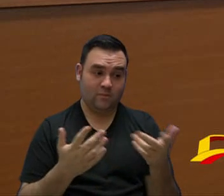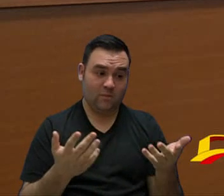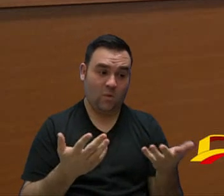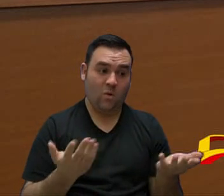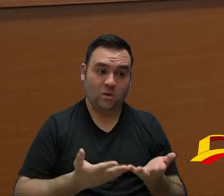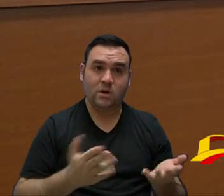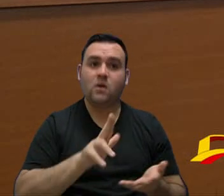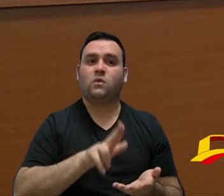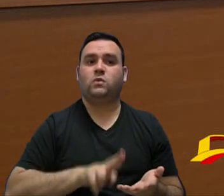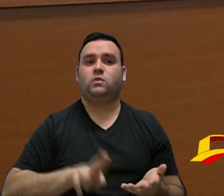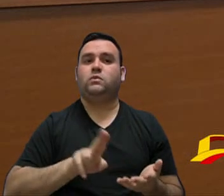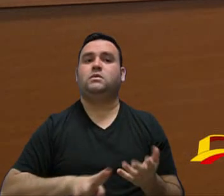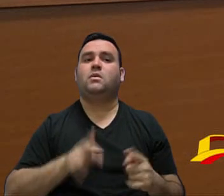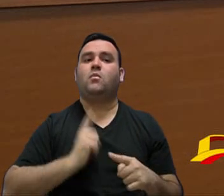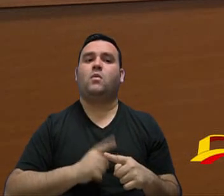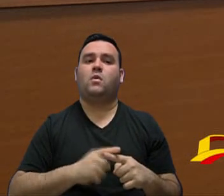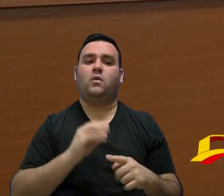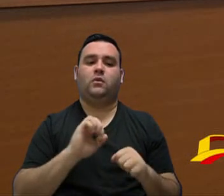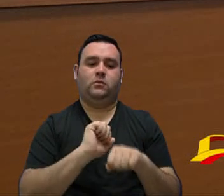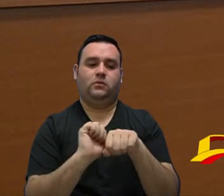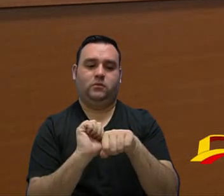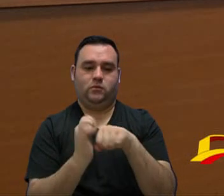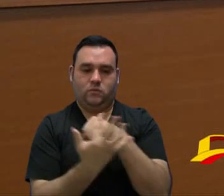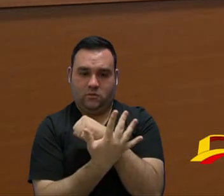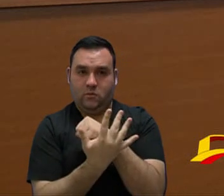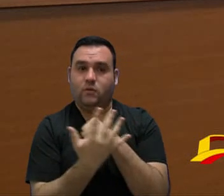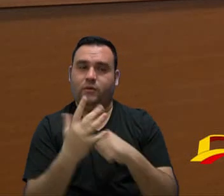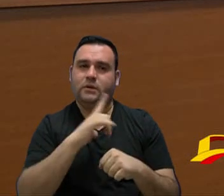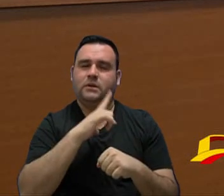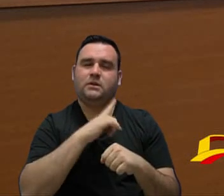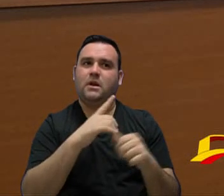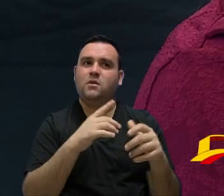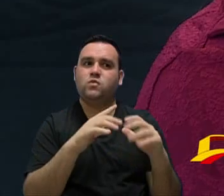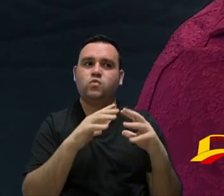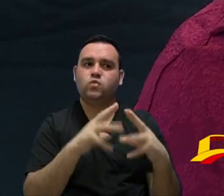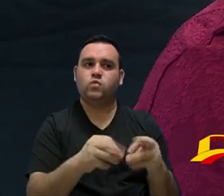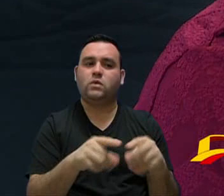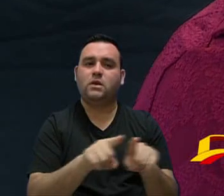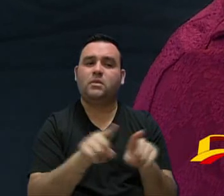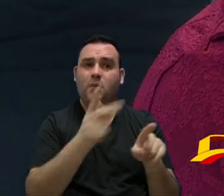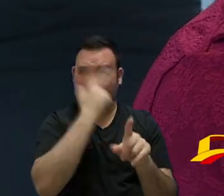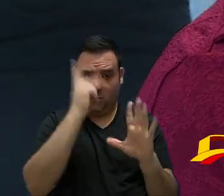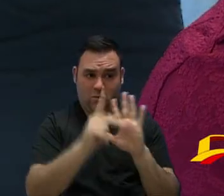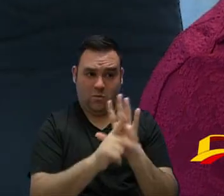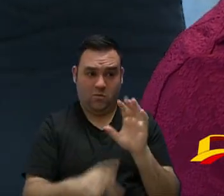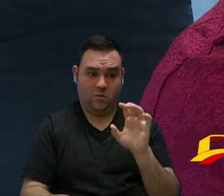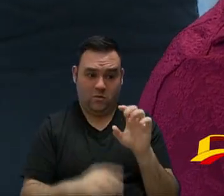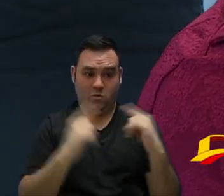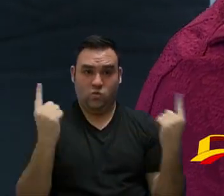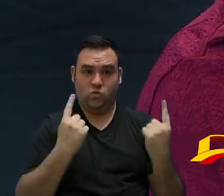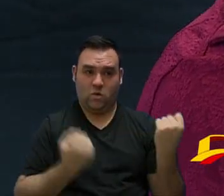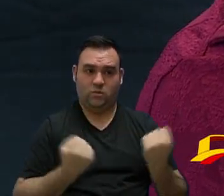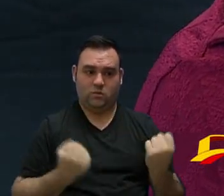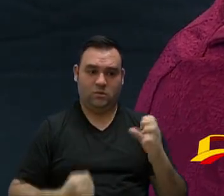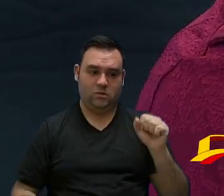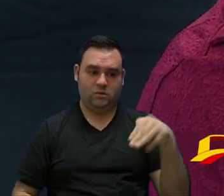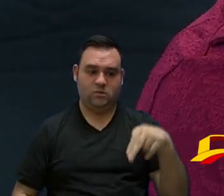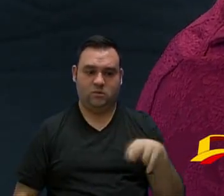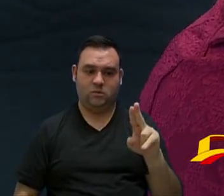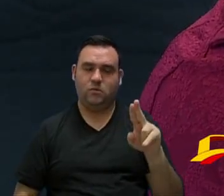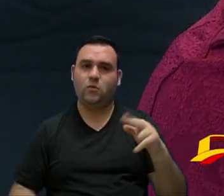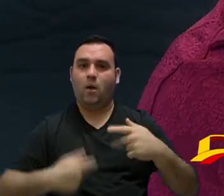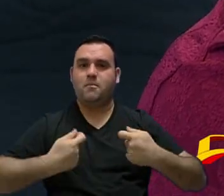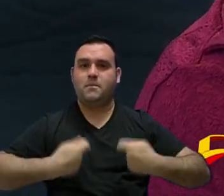dispensa ela tá sendo utilizada para o convite como um todo a e o pessoal do samu necessitando